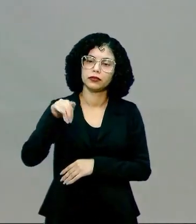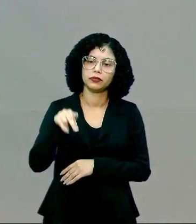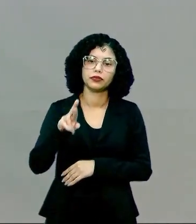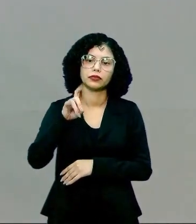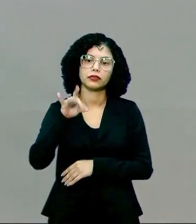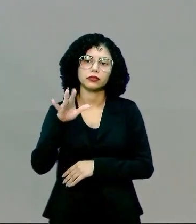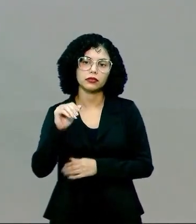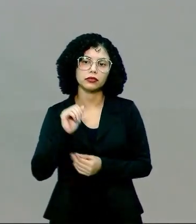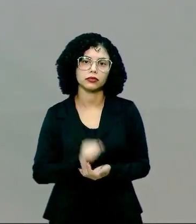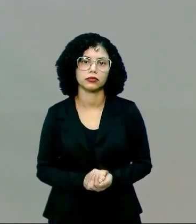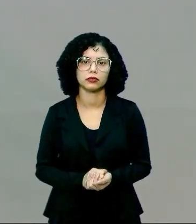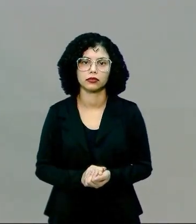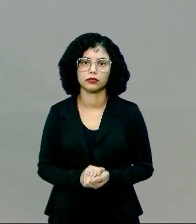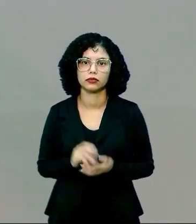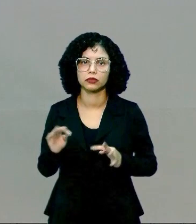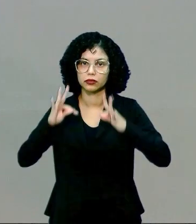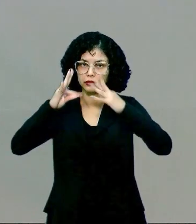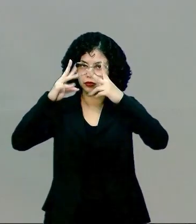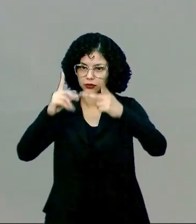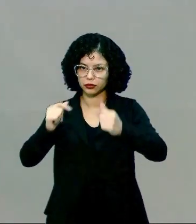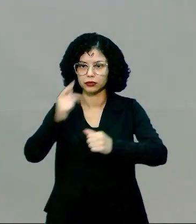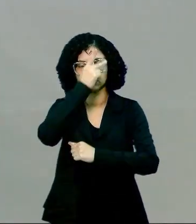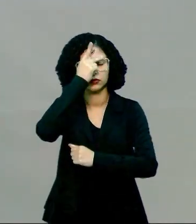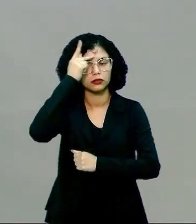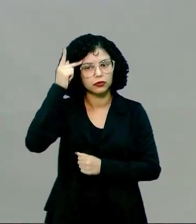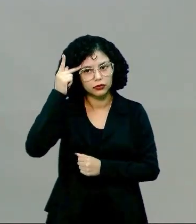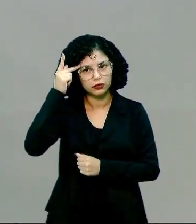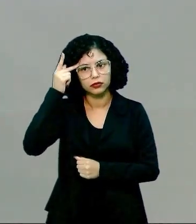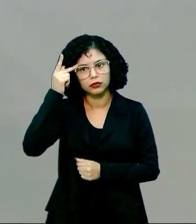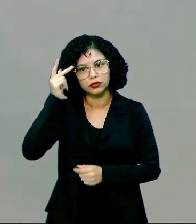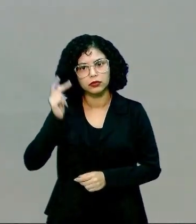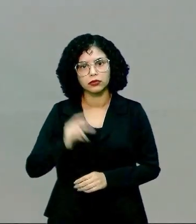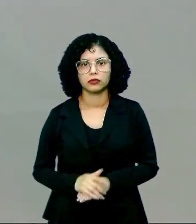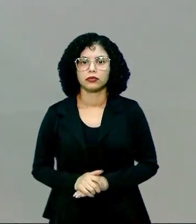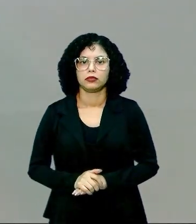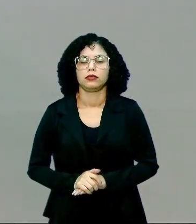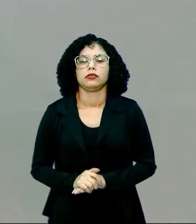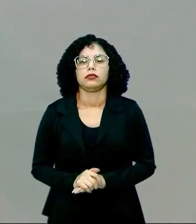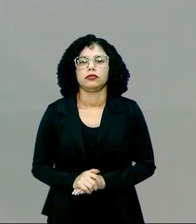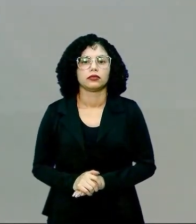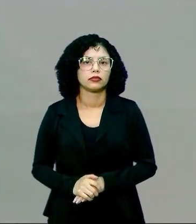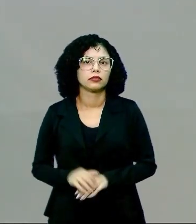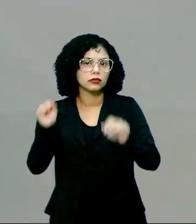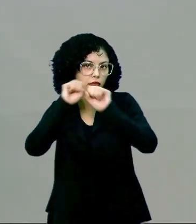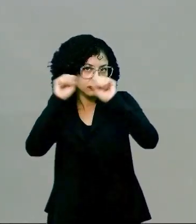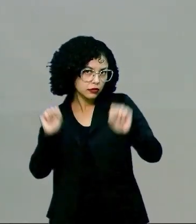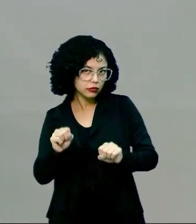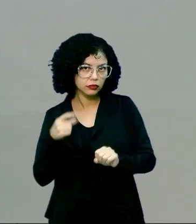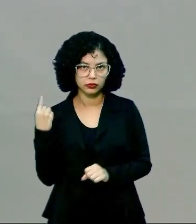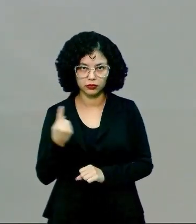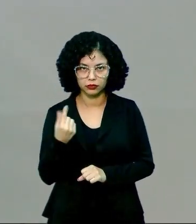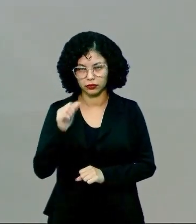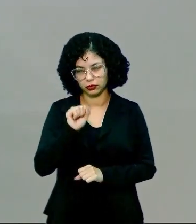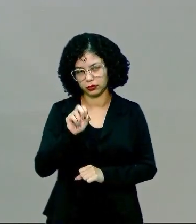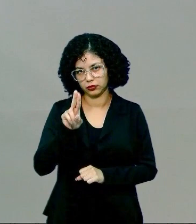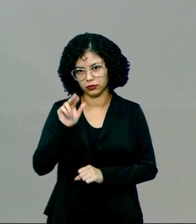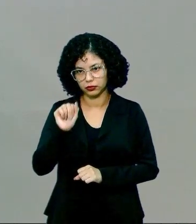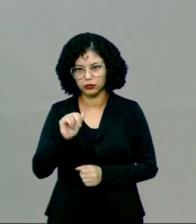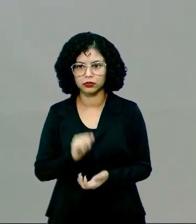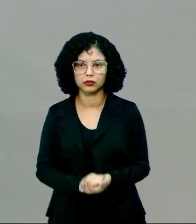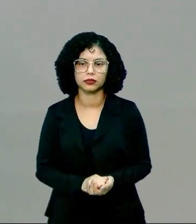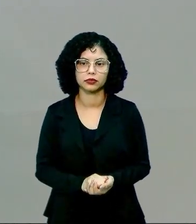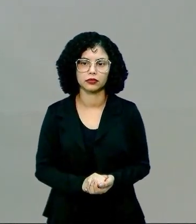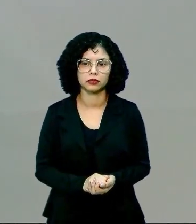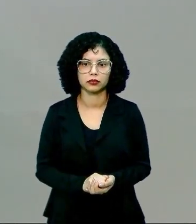Universal, referente a todas as pessoas. É isso que o Sistema Único de Saúde ele